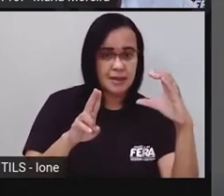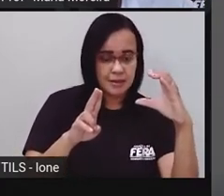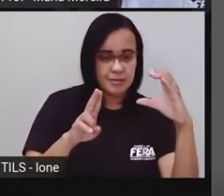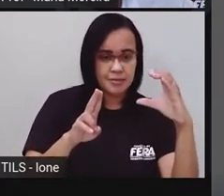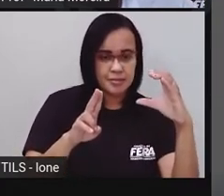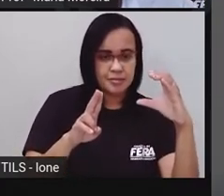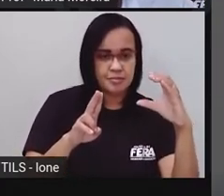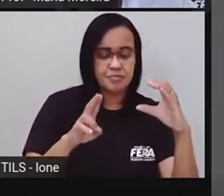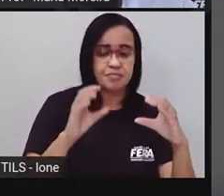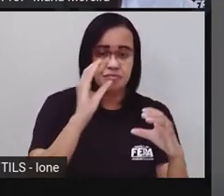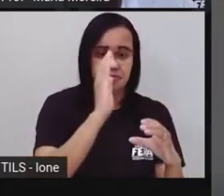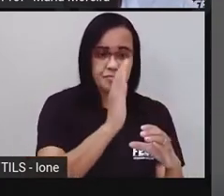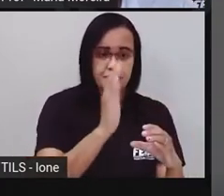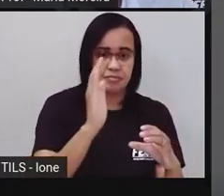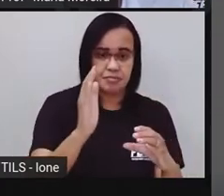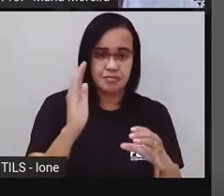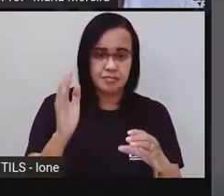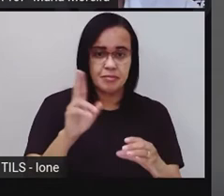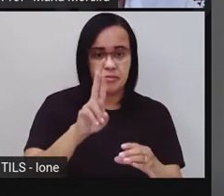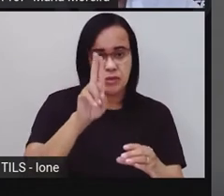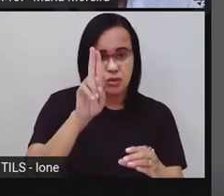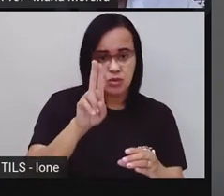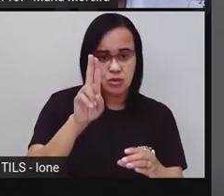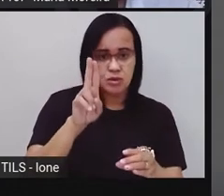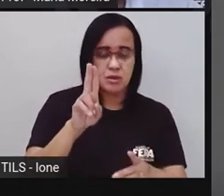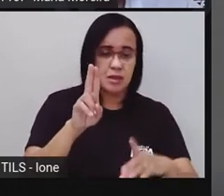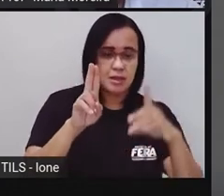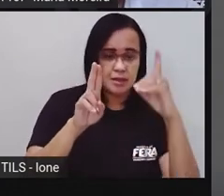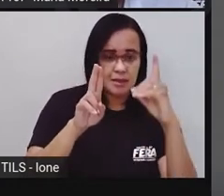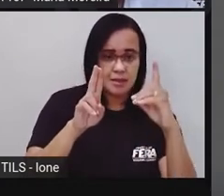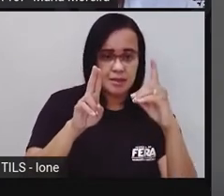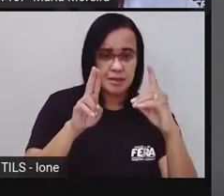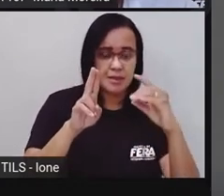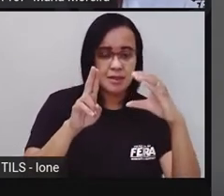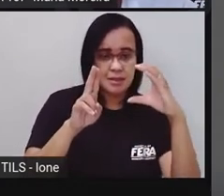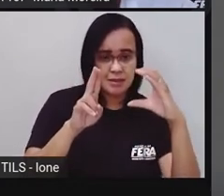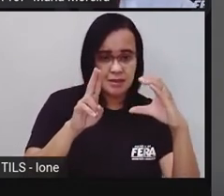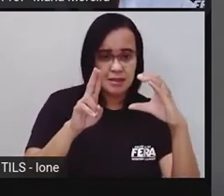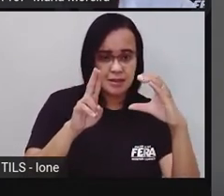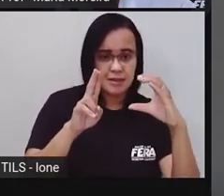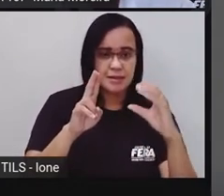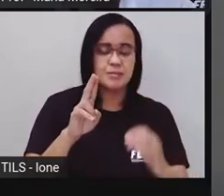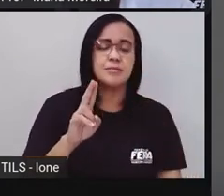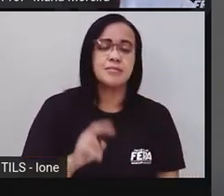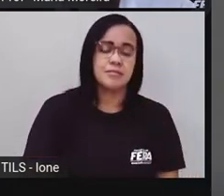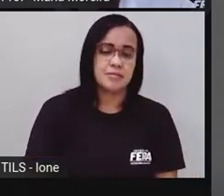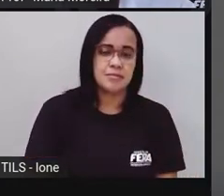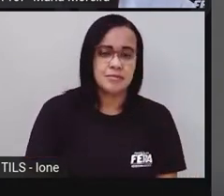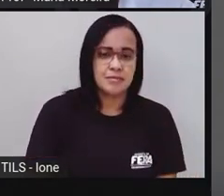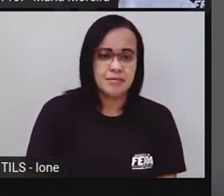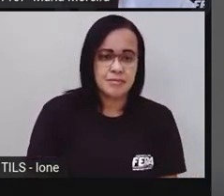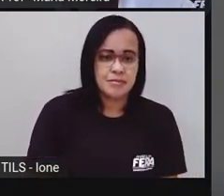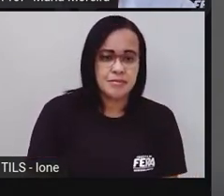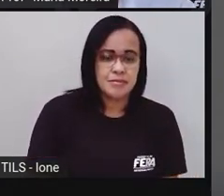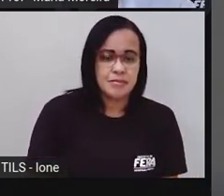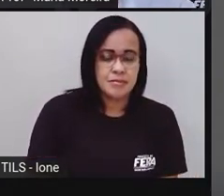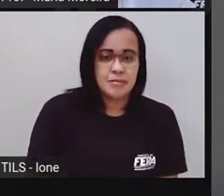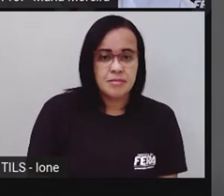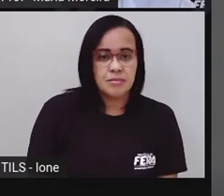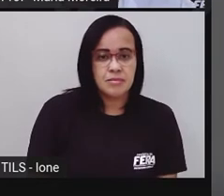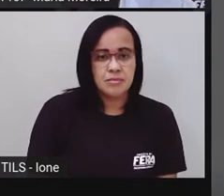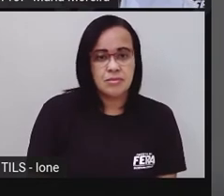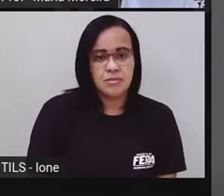unidade de milhar pronto só que aqui fica bem mais fácil assim ó